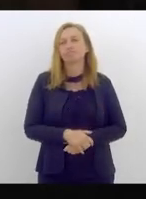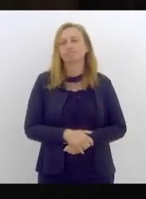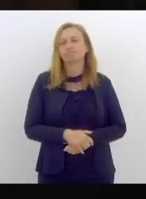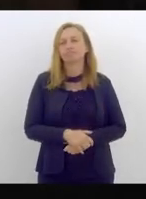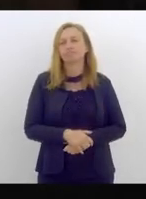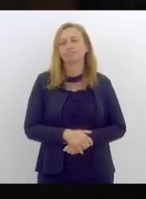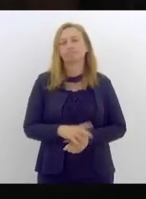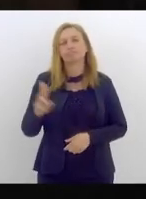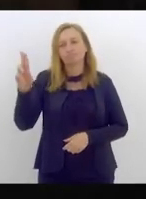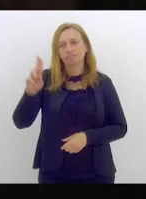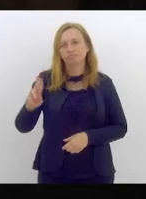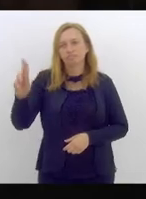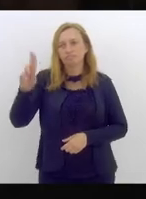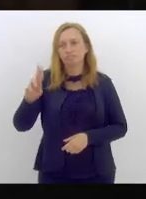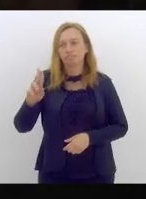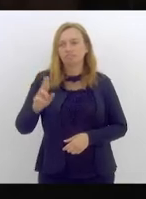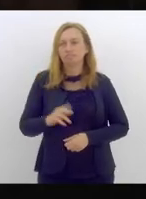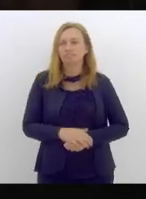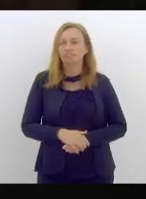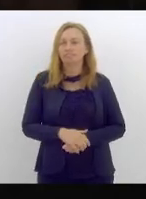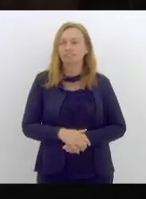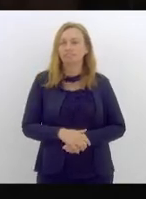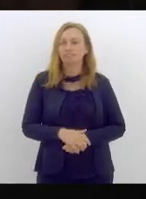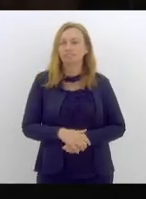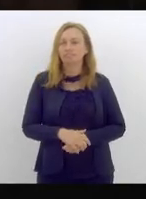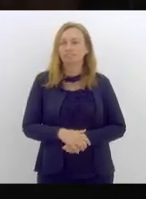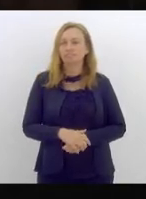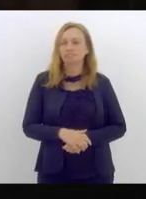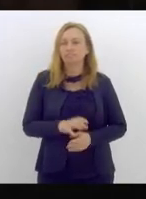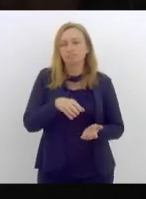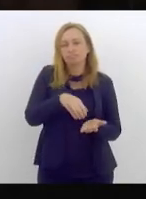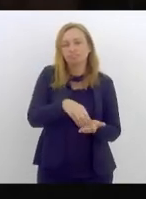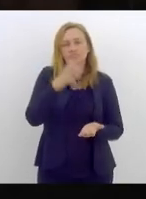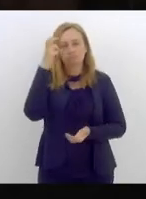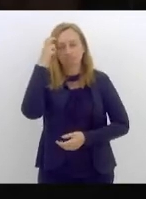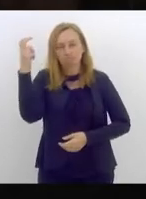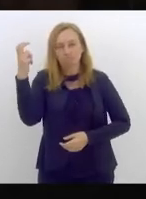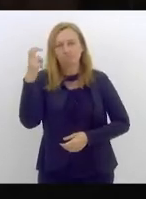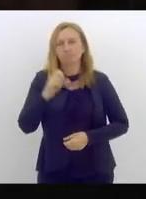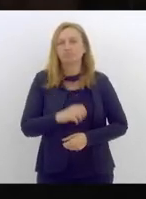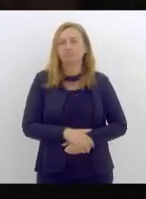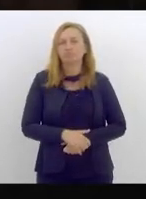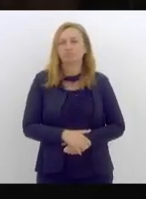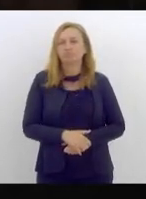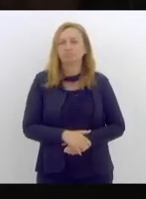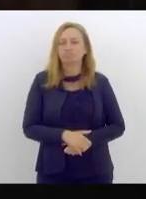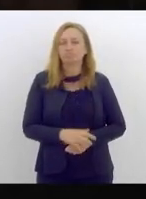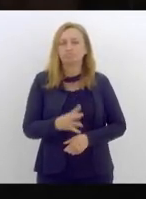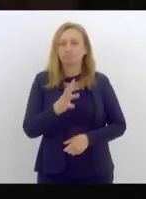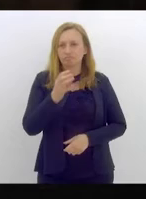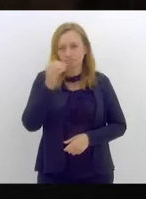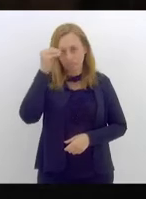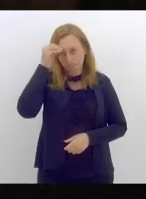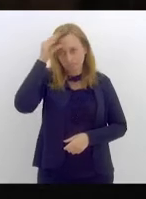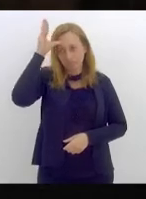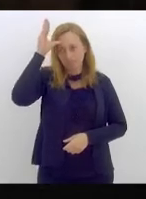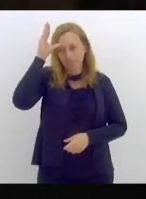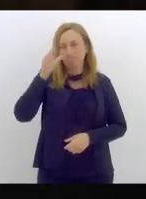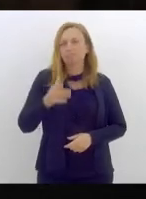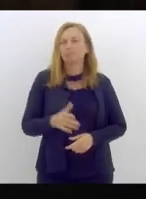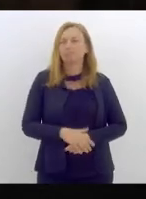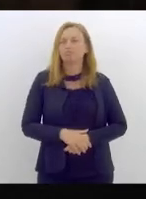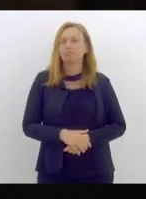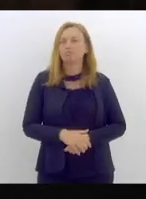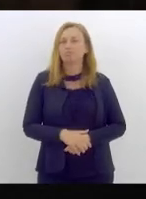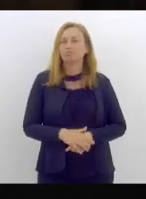Universidade é centro é cultural é centro do conhecimento é um